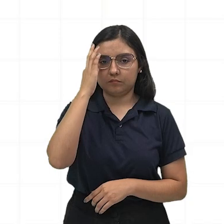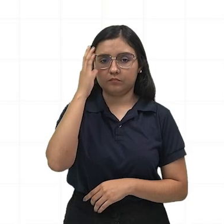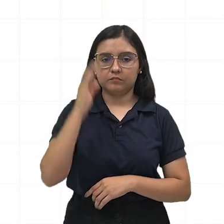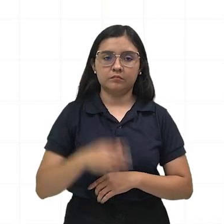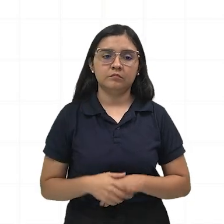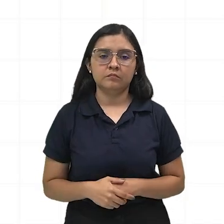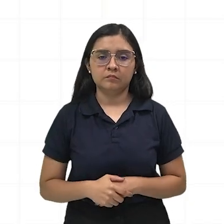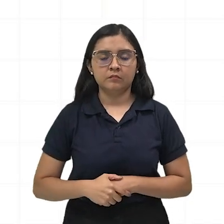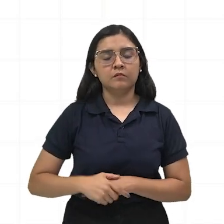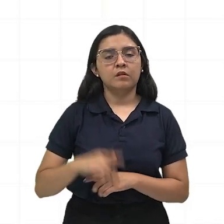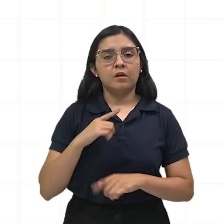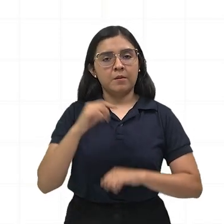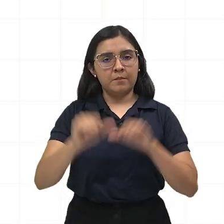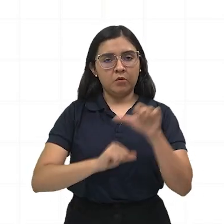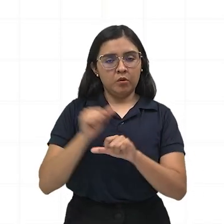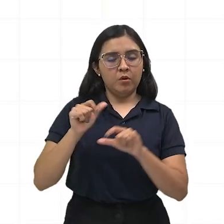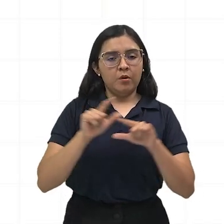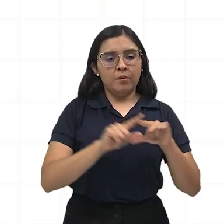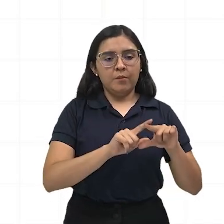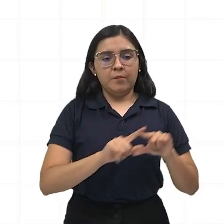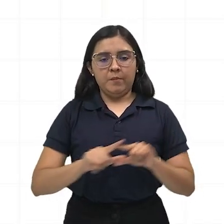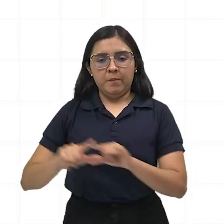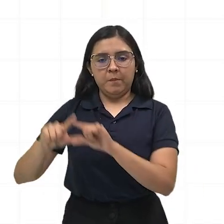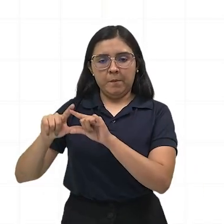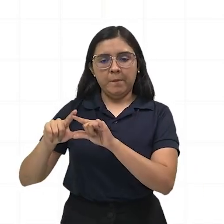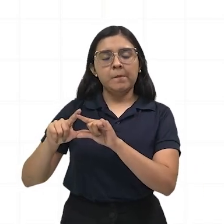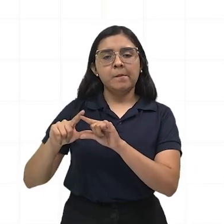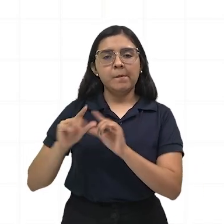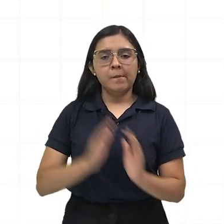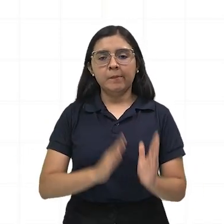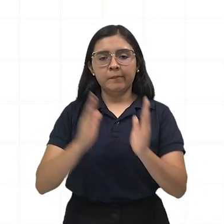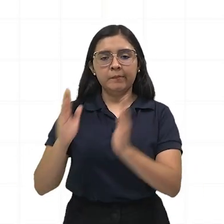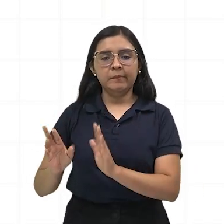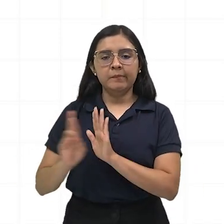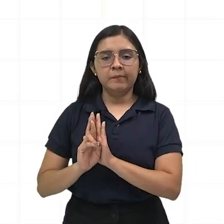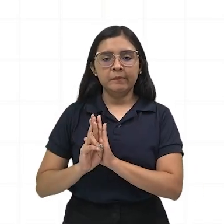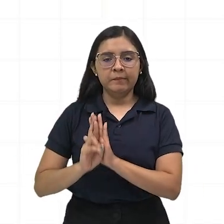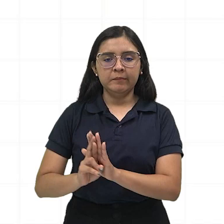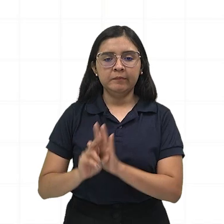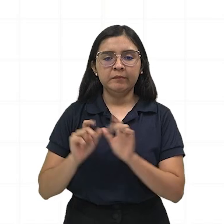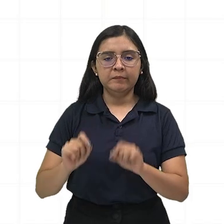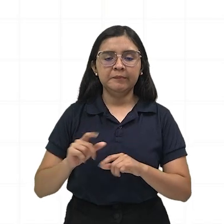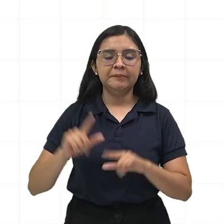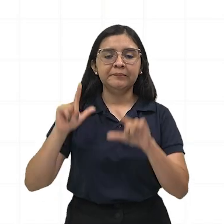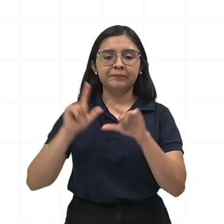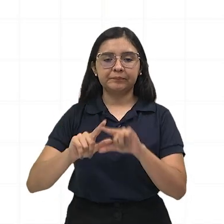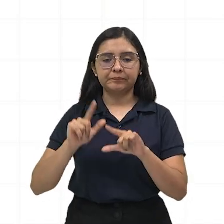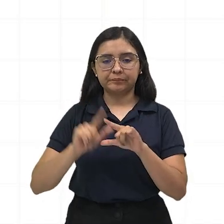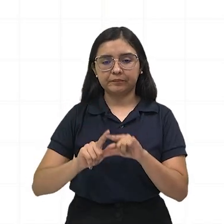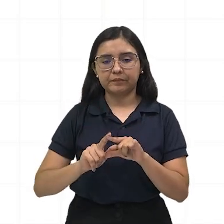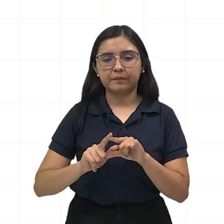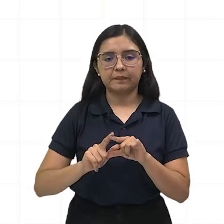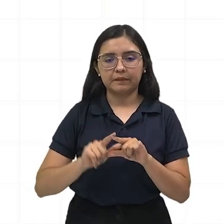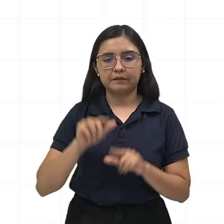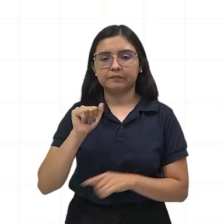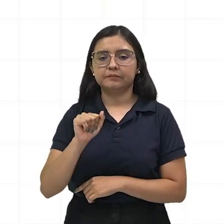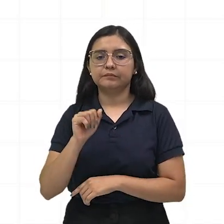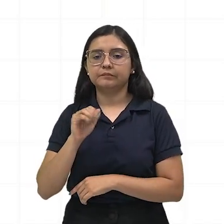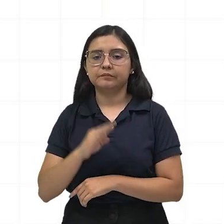e ele está agora representado aqui pelo triângulo A', B', C'.